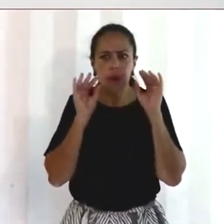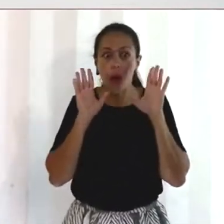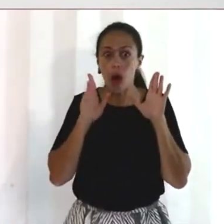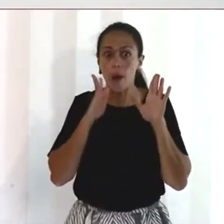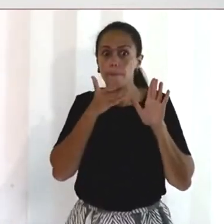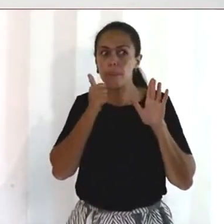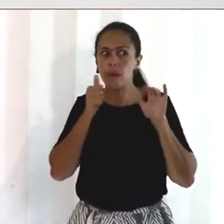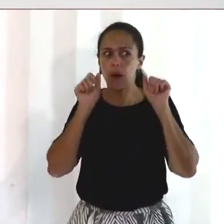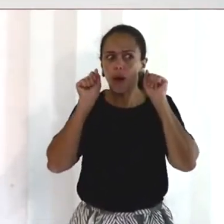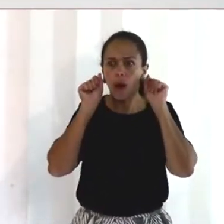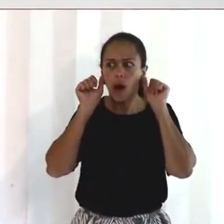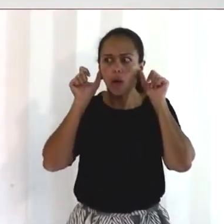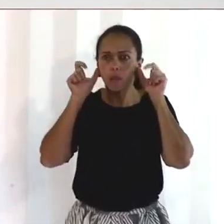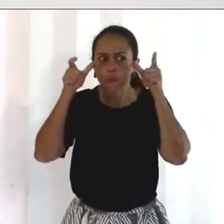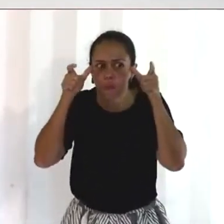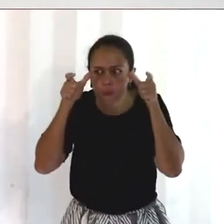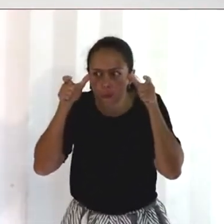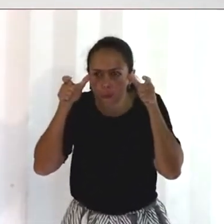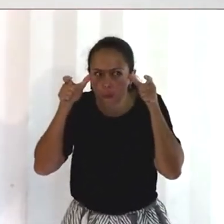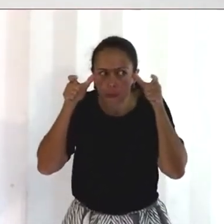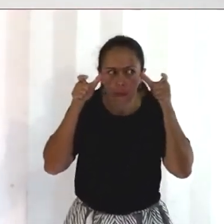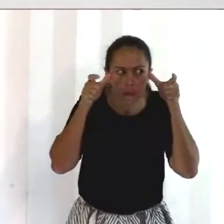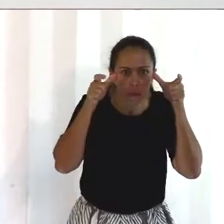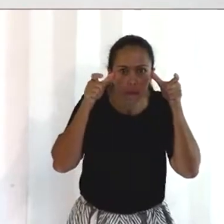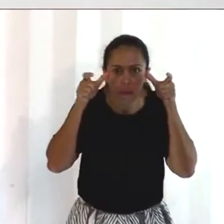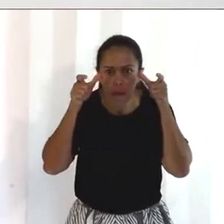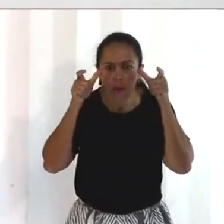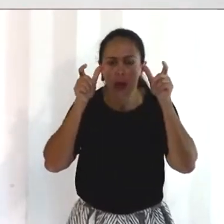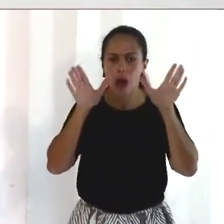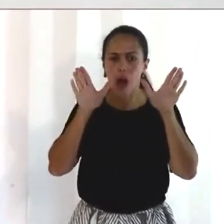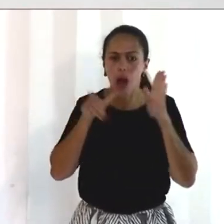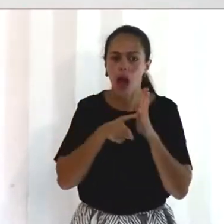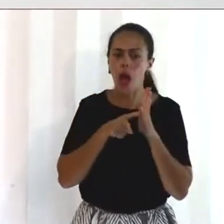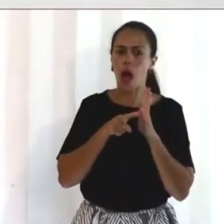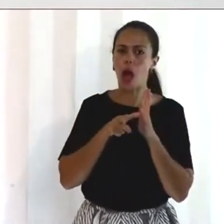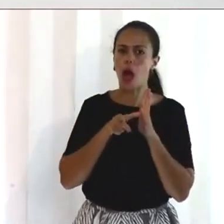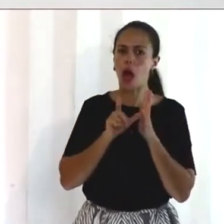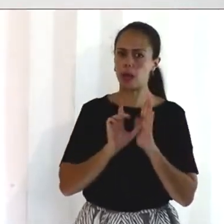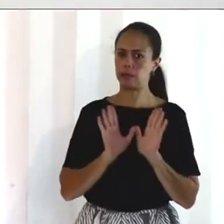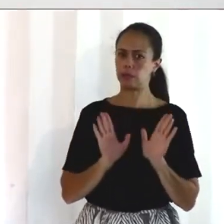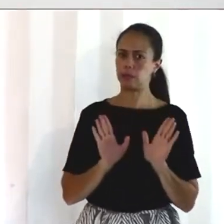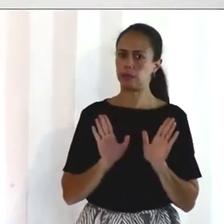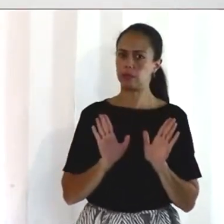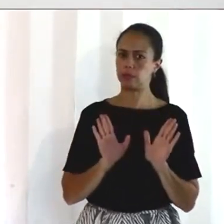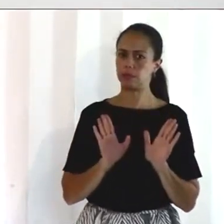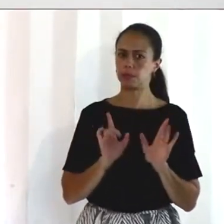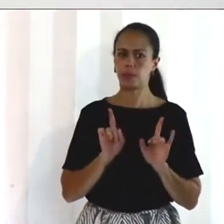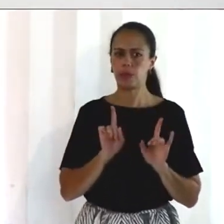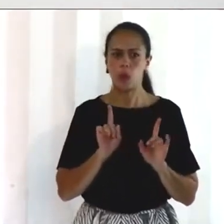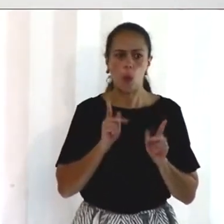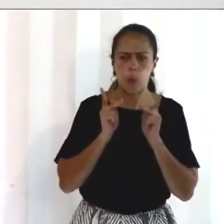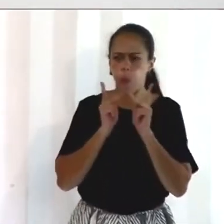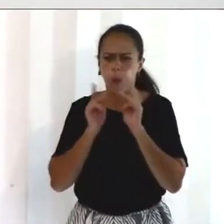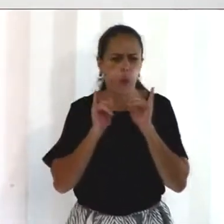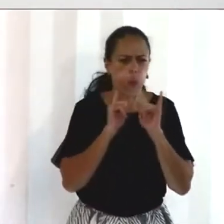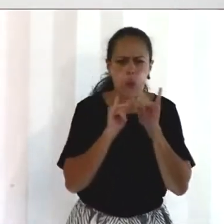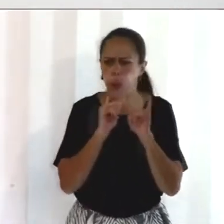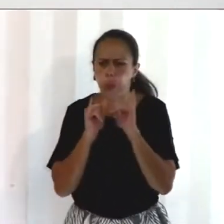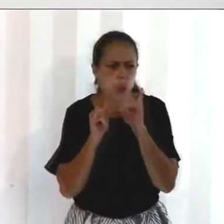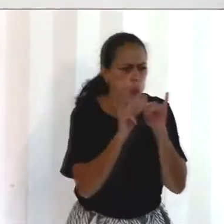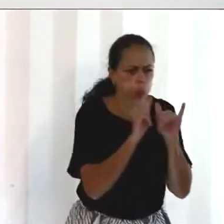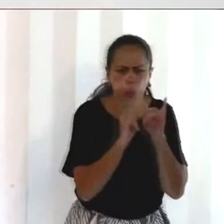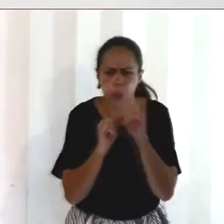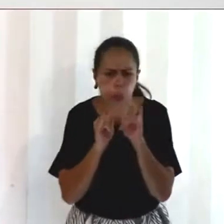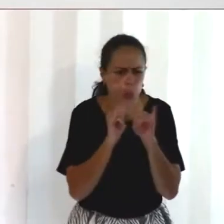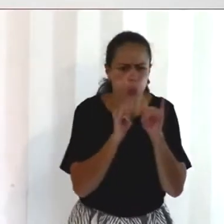Deus. A ira, meus irmãos, é um inimigo que nós não queremos mostrar. Na verdade, muitas vezes nós não queremos